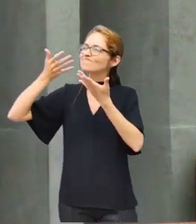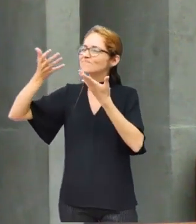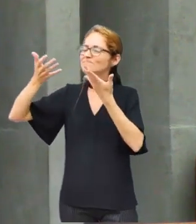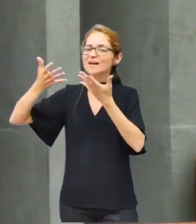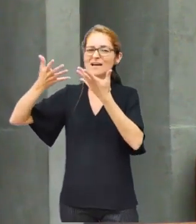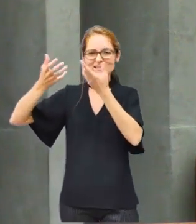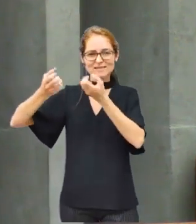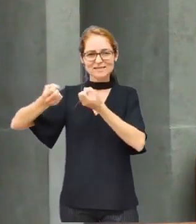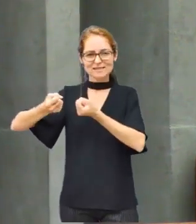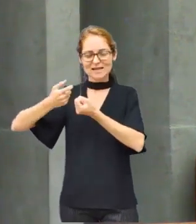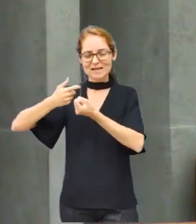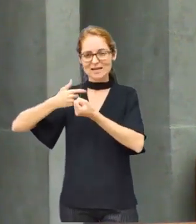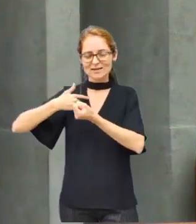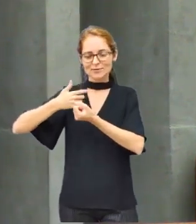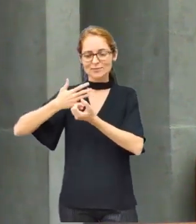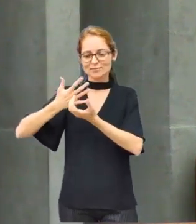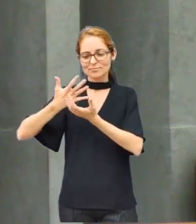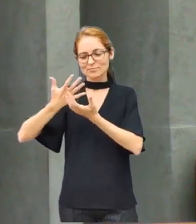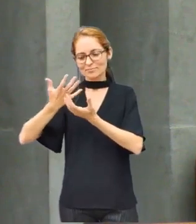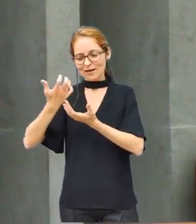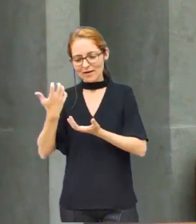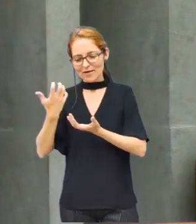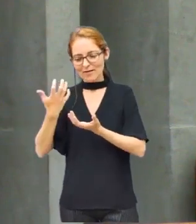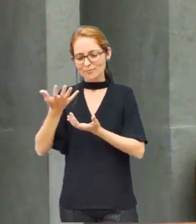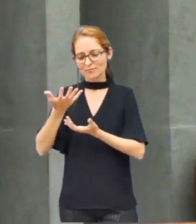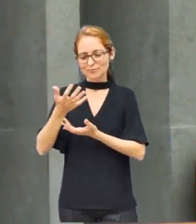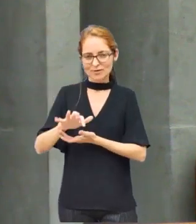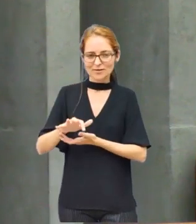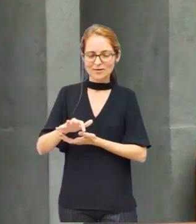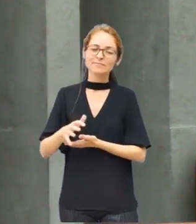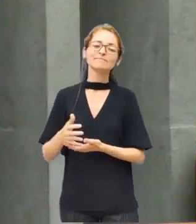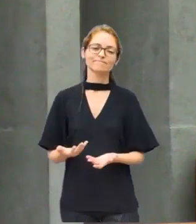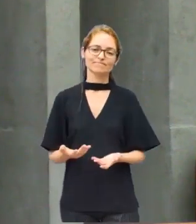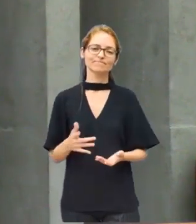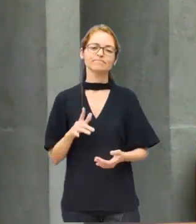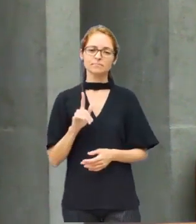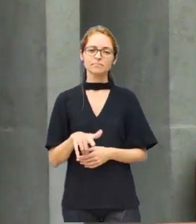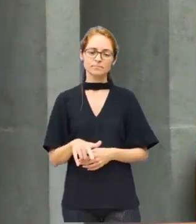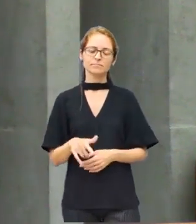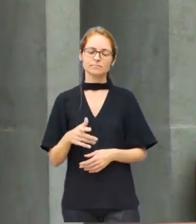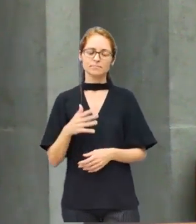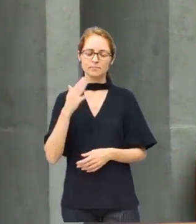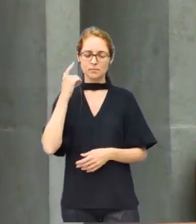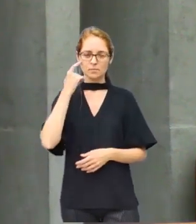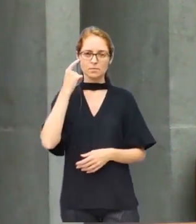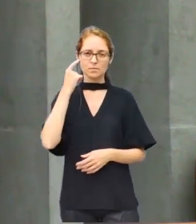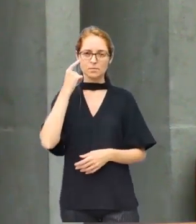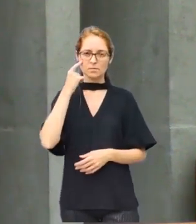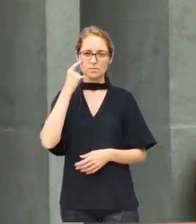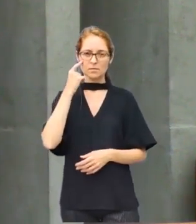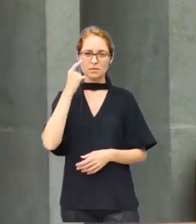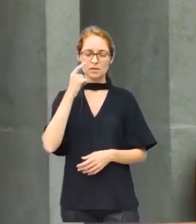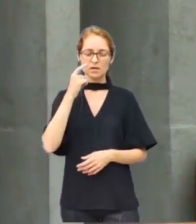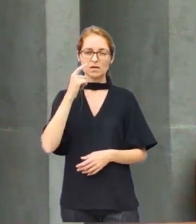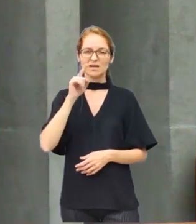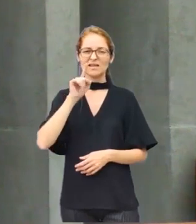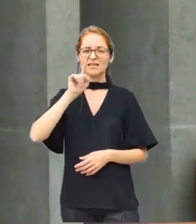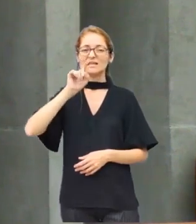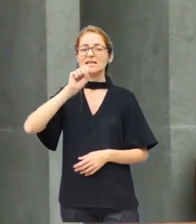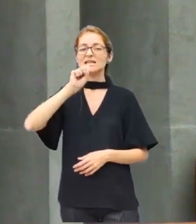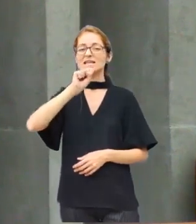não concorrer a esse cargo? Eu creio que é isso que nós temos que pensar. E